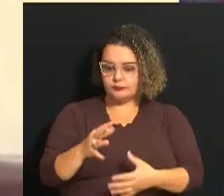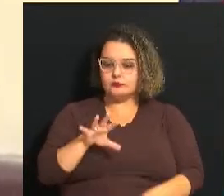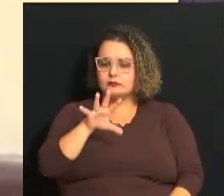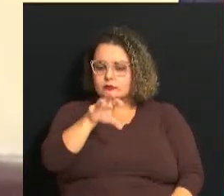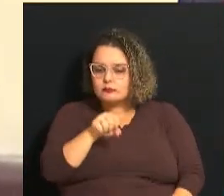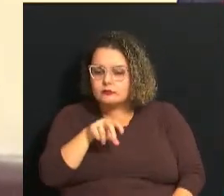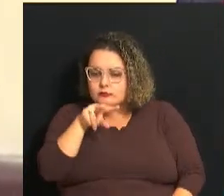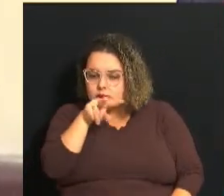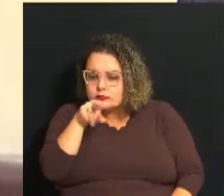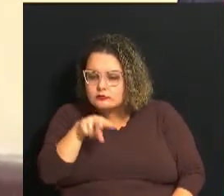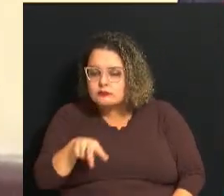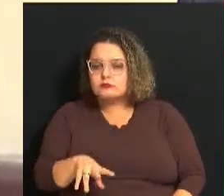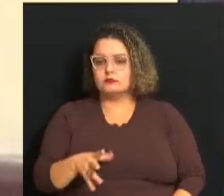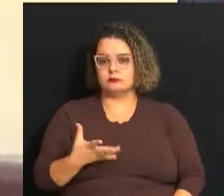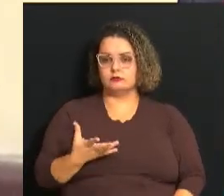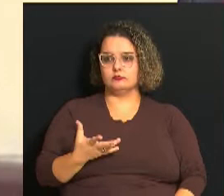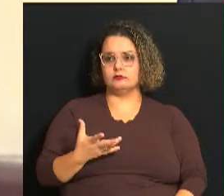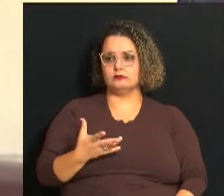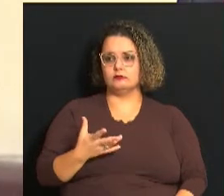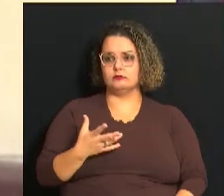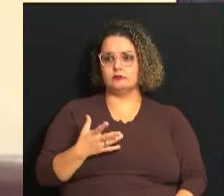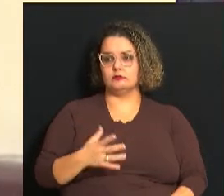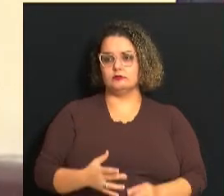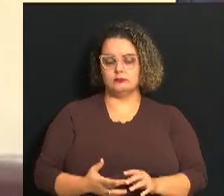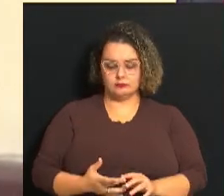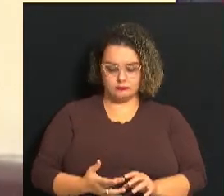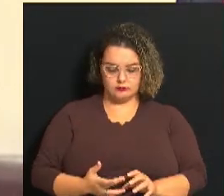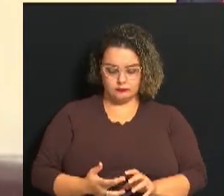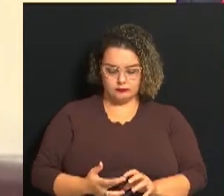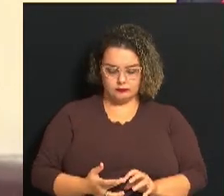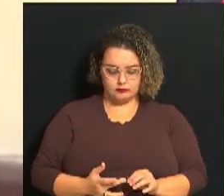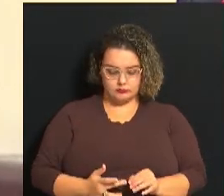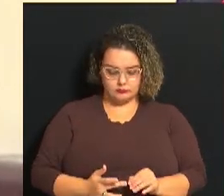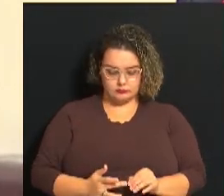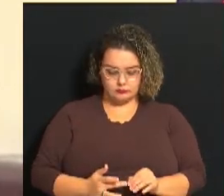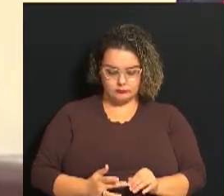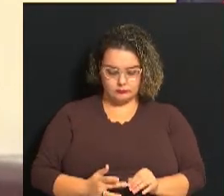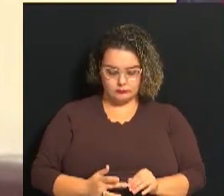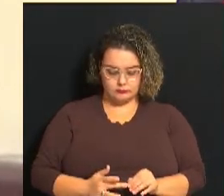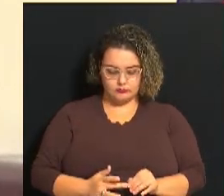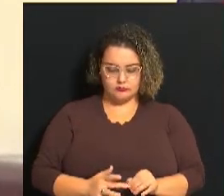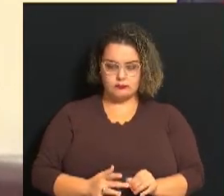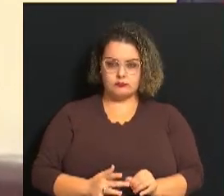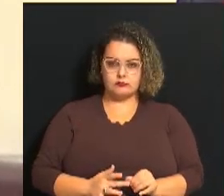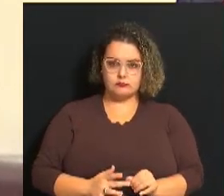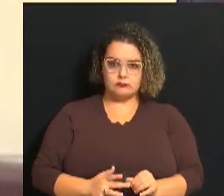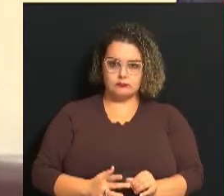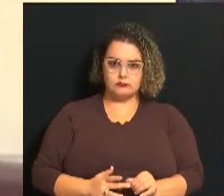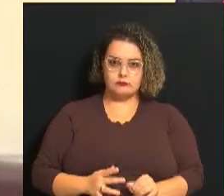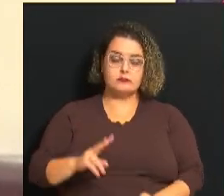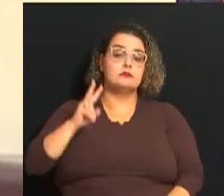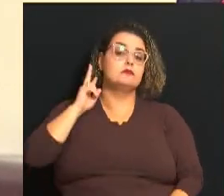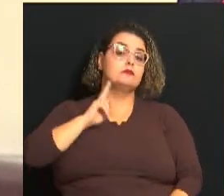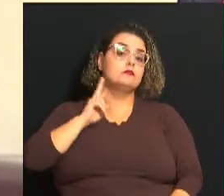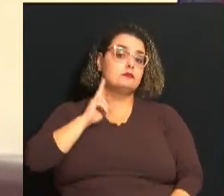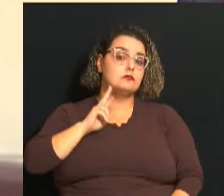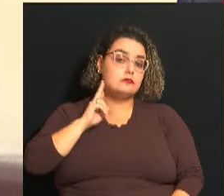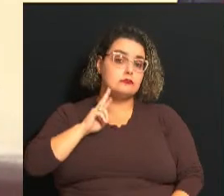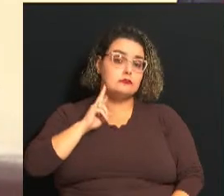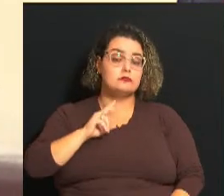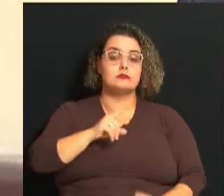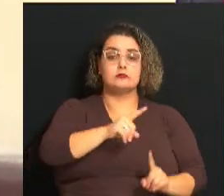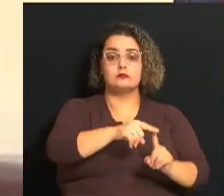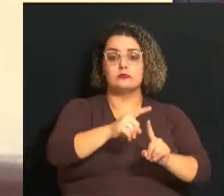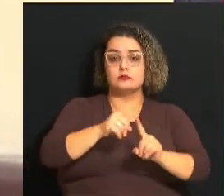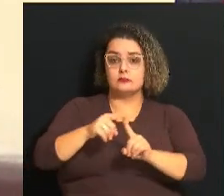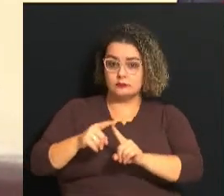gente tem ali é especificamente identificado como vítima preferencial desse tipo